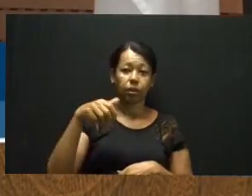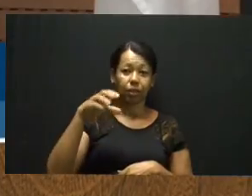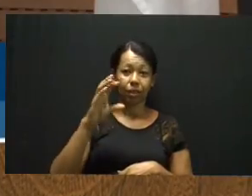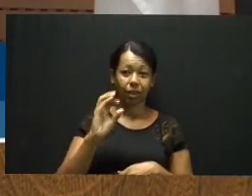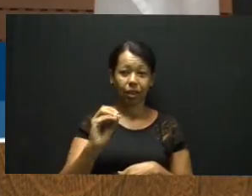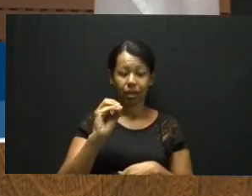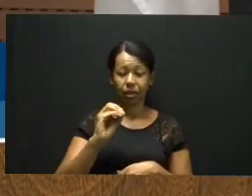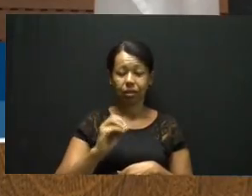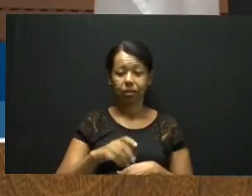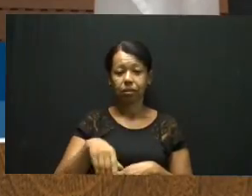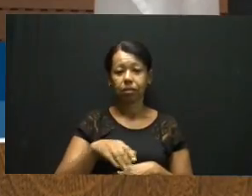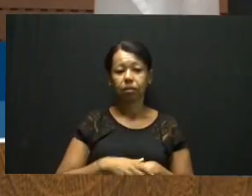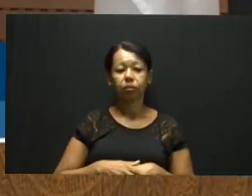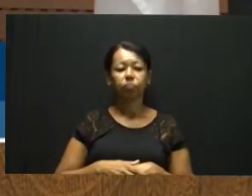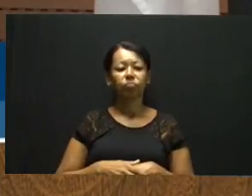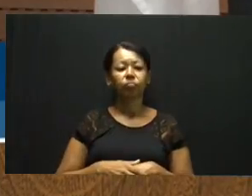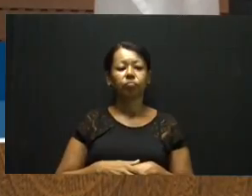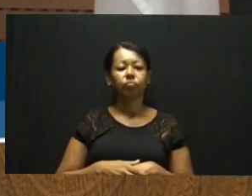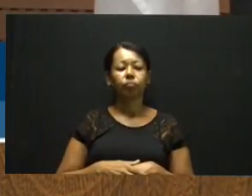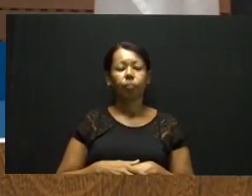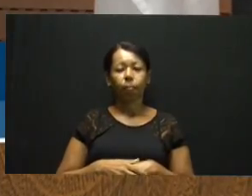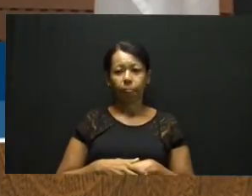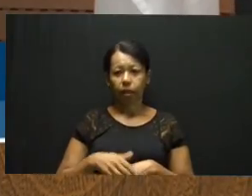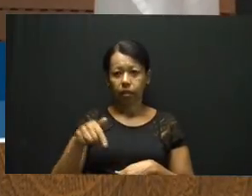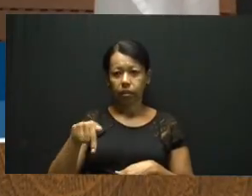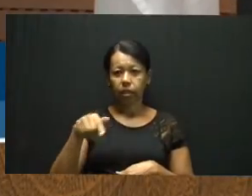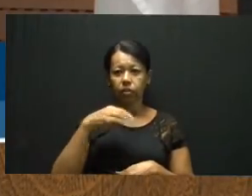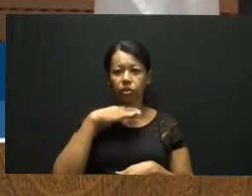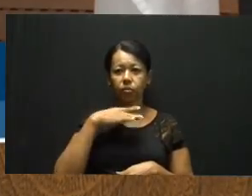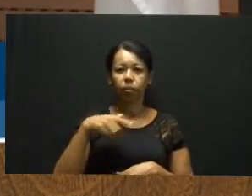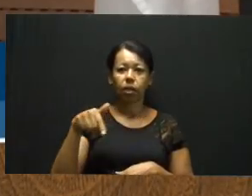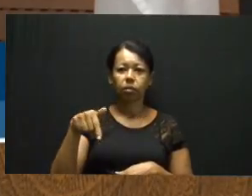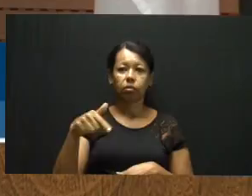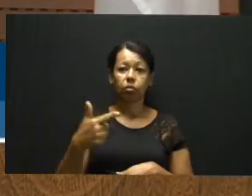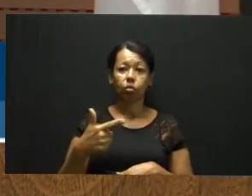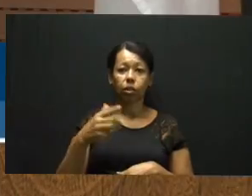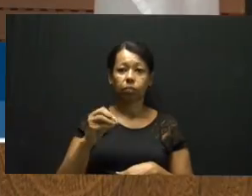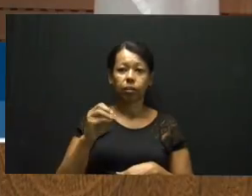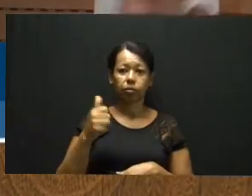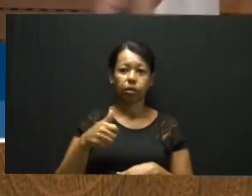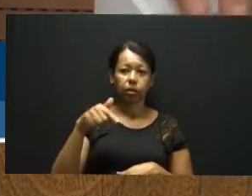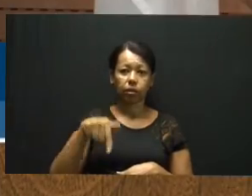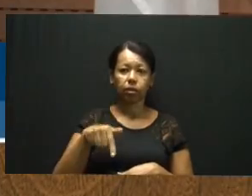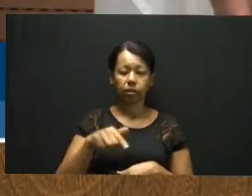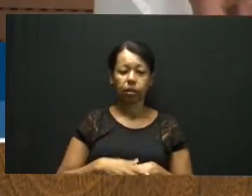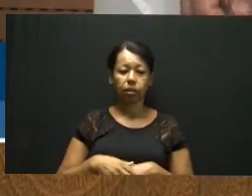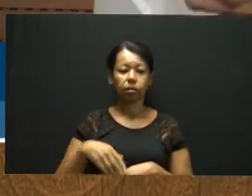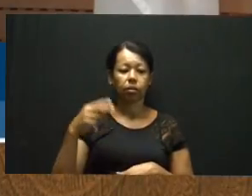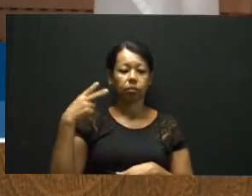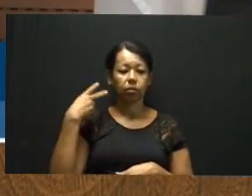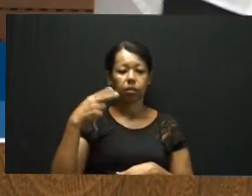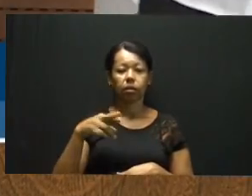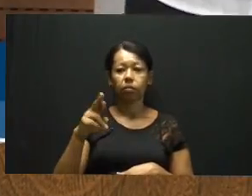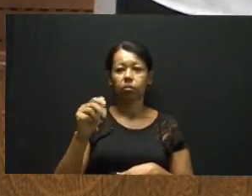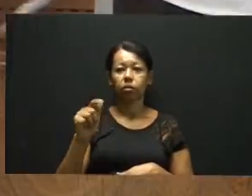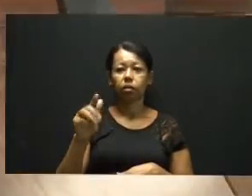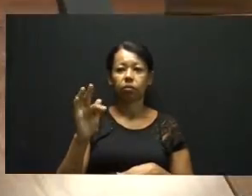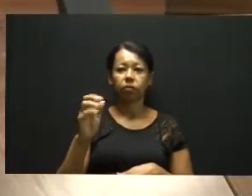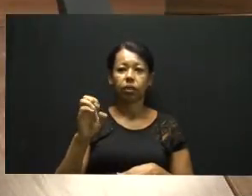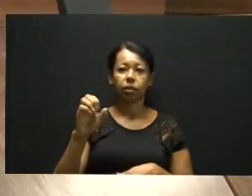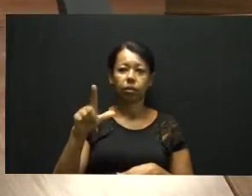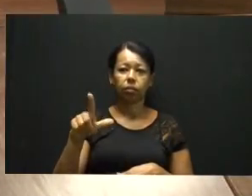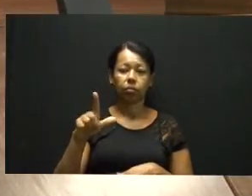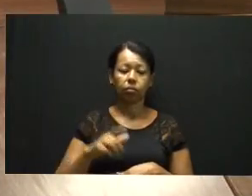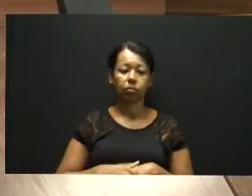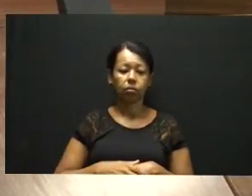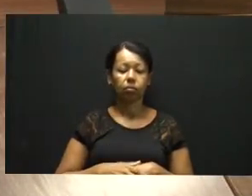abril/2010. Sala, Dona Helena Melete Cunha, 7/2017, Rafael de Souza Vilar. Em